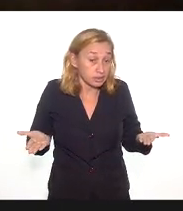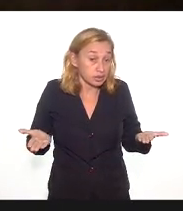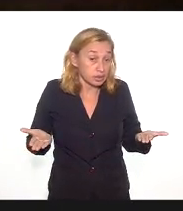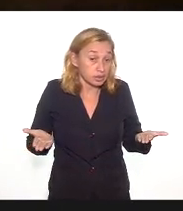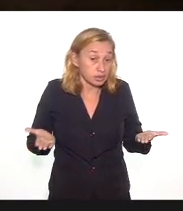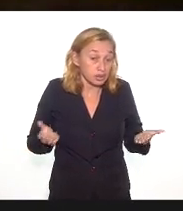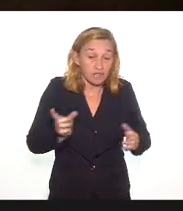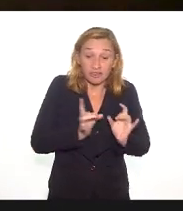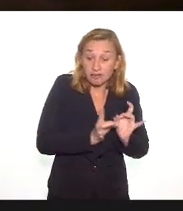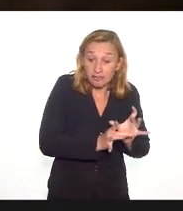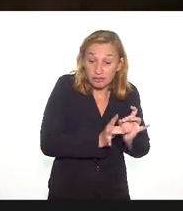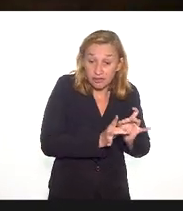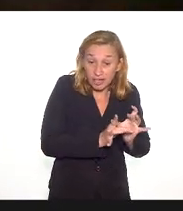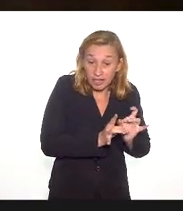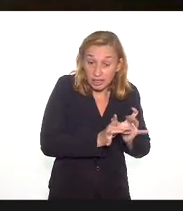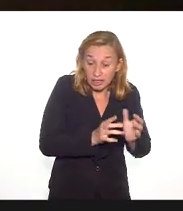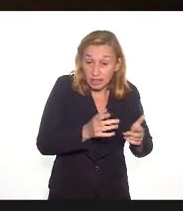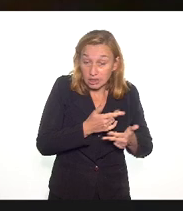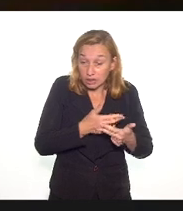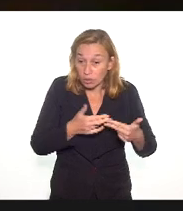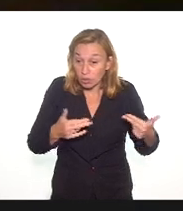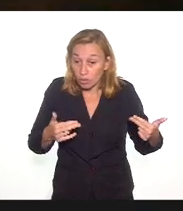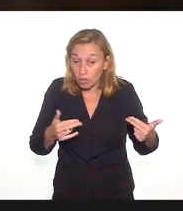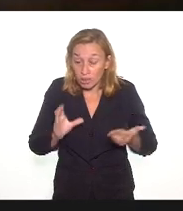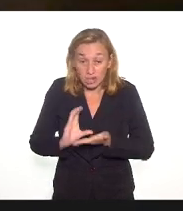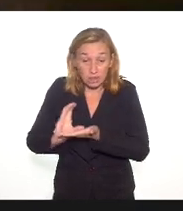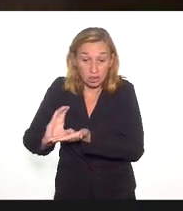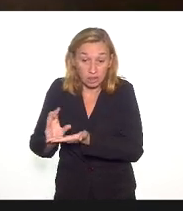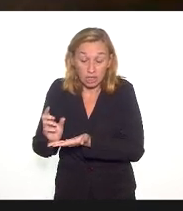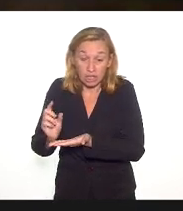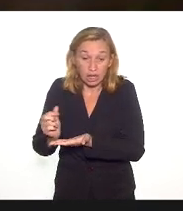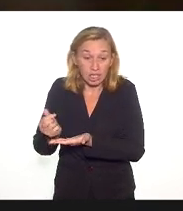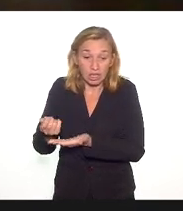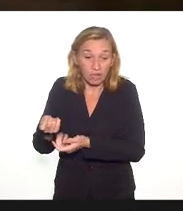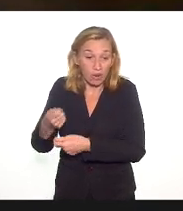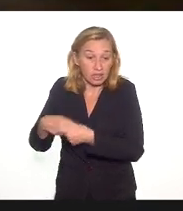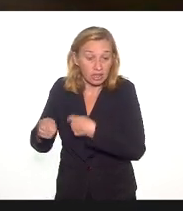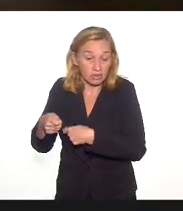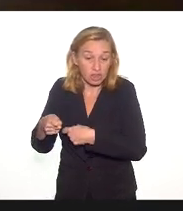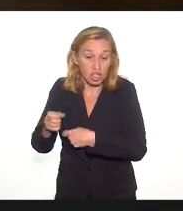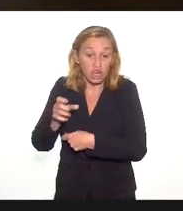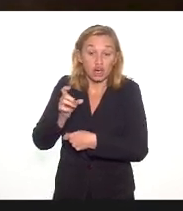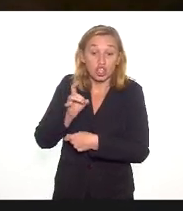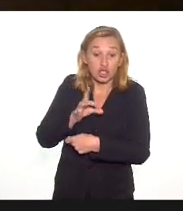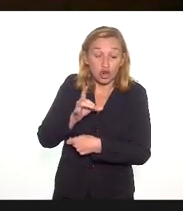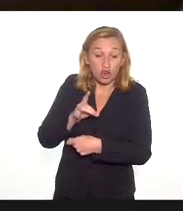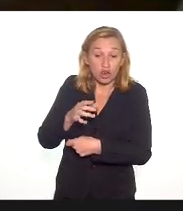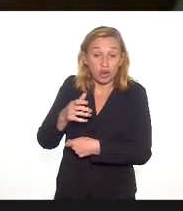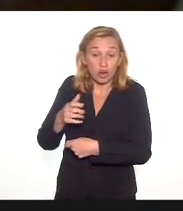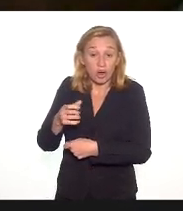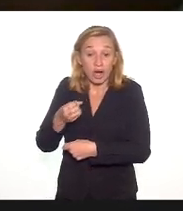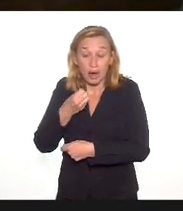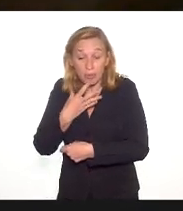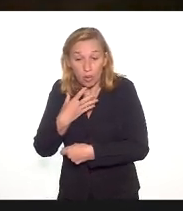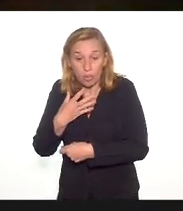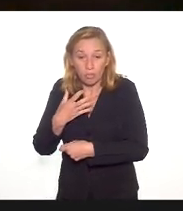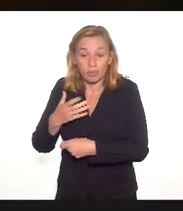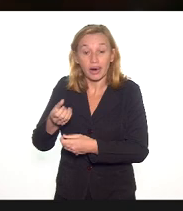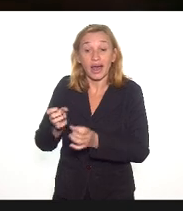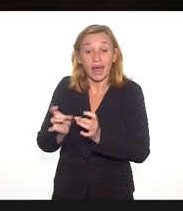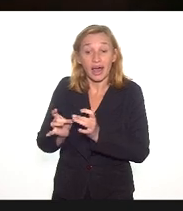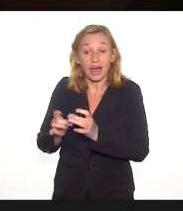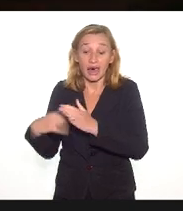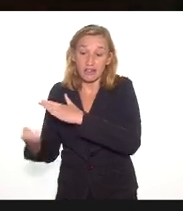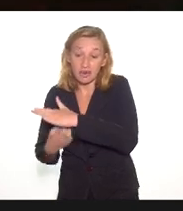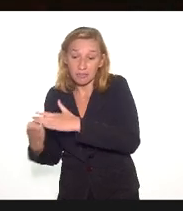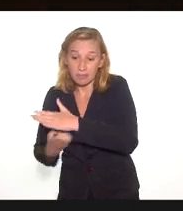Privatização é despesa não recorrente. Serve para a empresa privada, não serve para o poder público. O poder público não pode basear